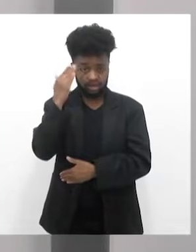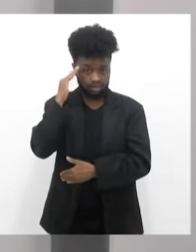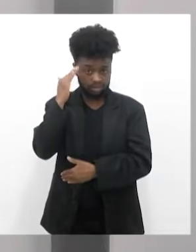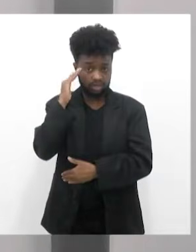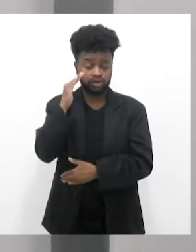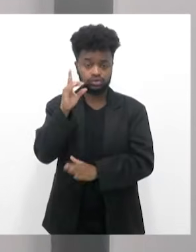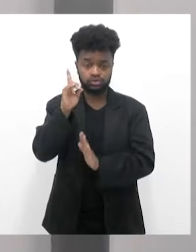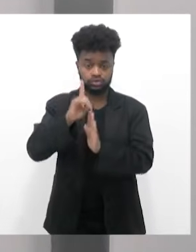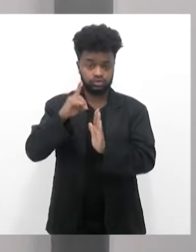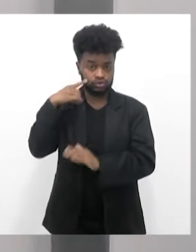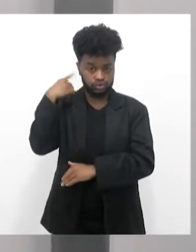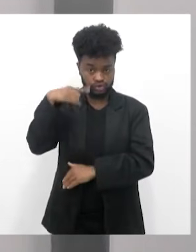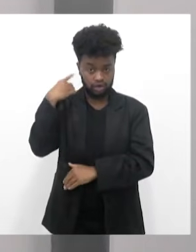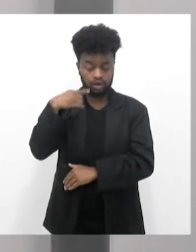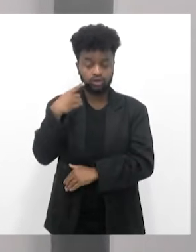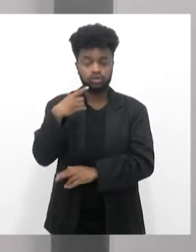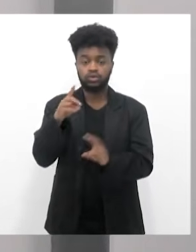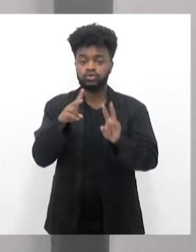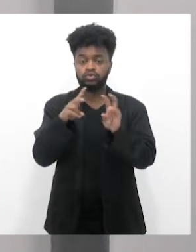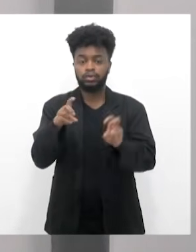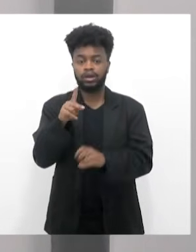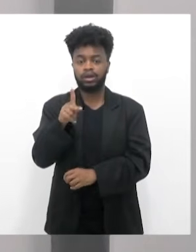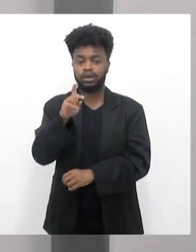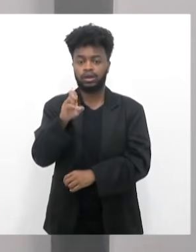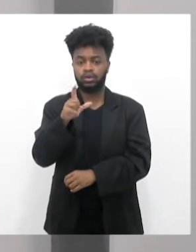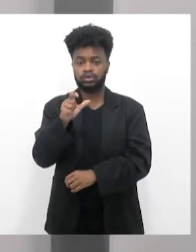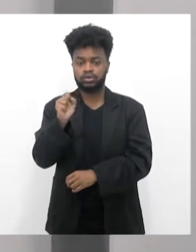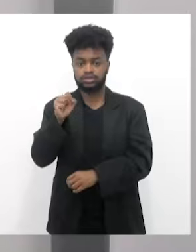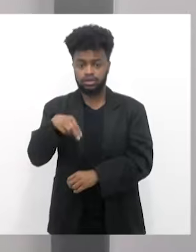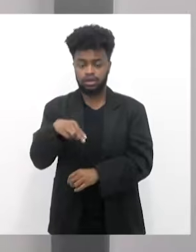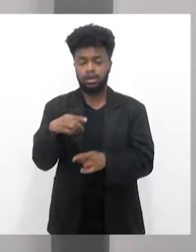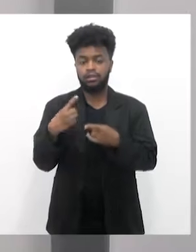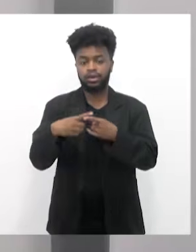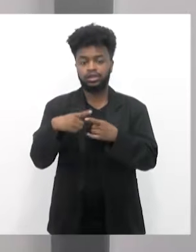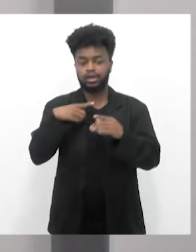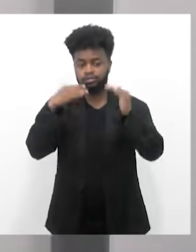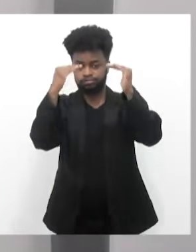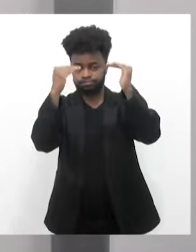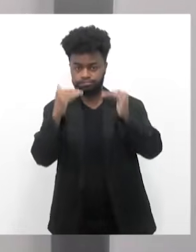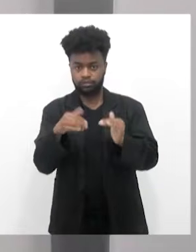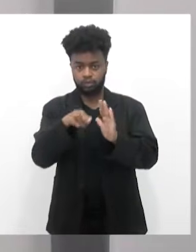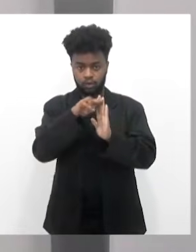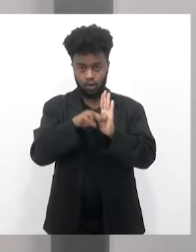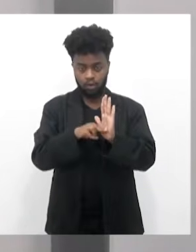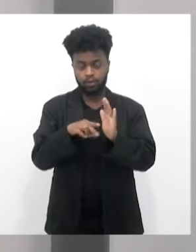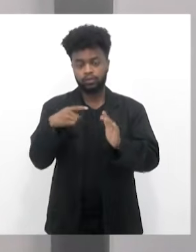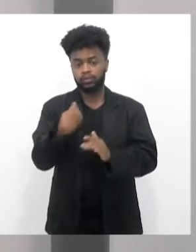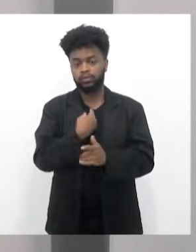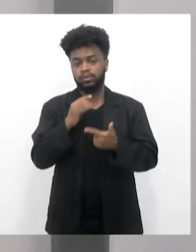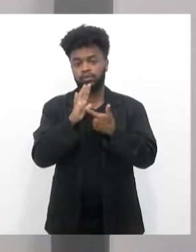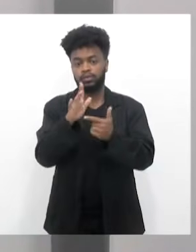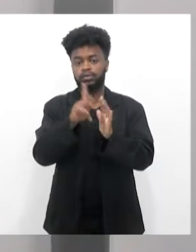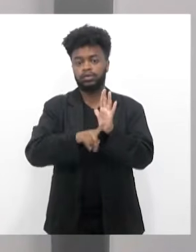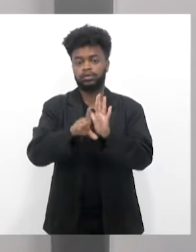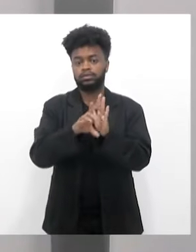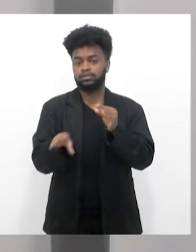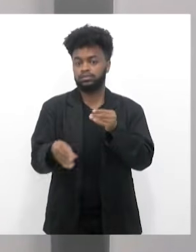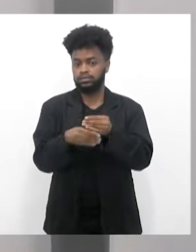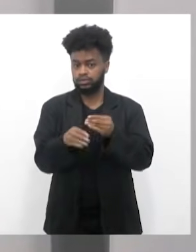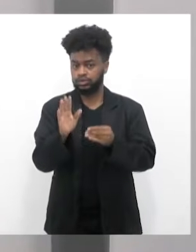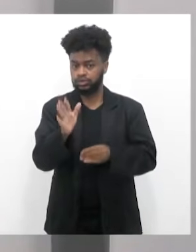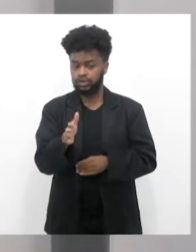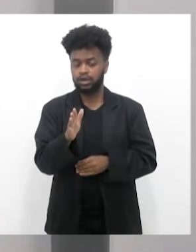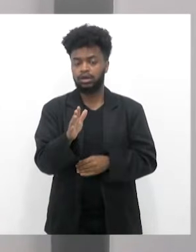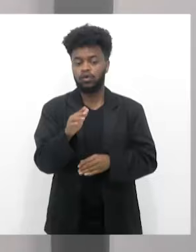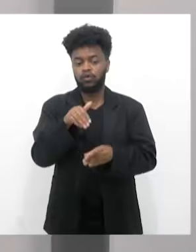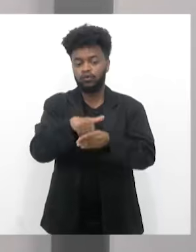Kelsen, hierarquia das normas. A gente acabou de estabelecer aqui, num projeto de lei complementar, que